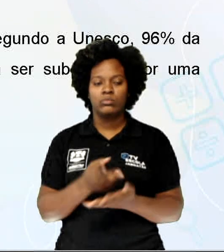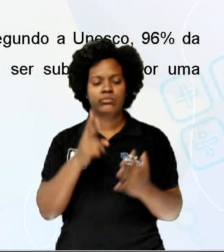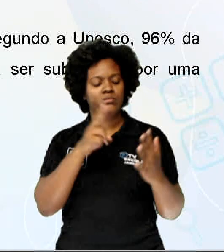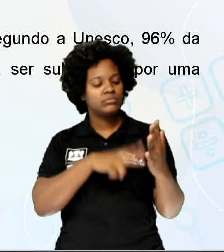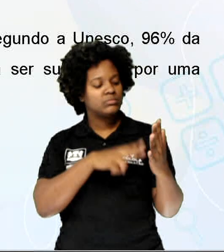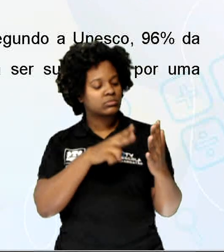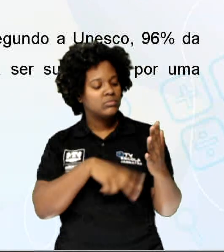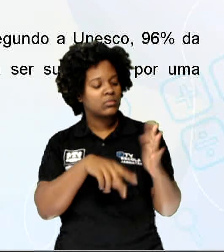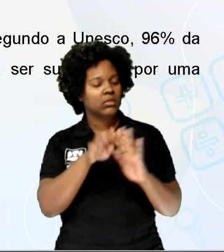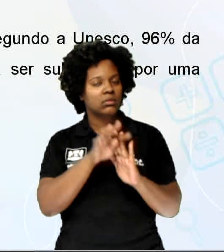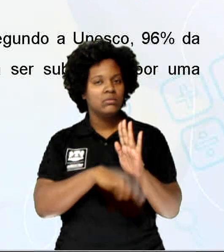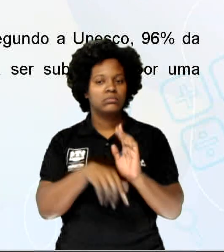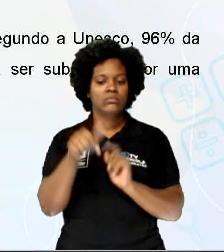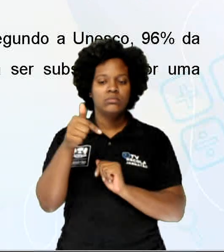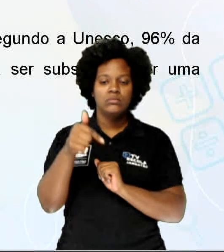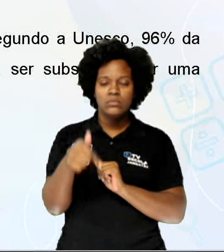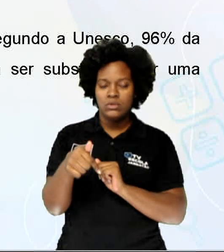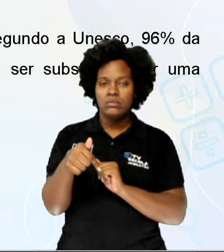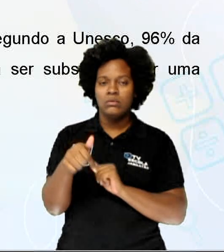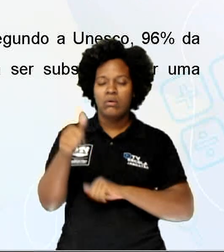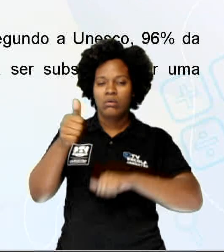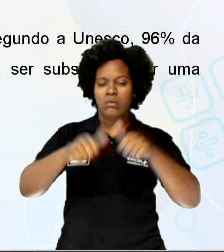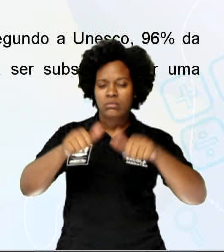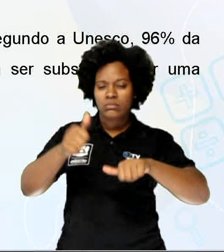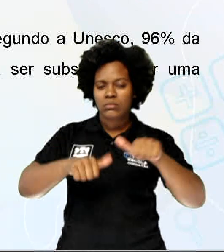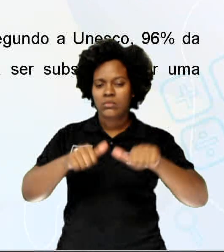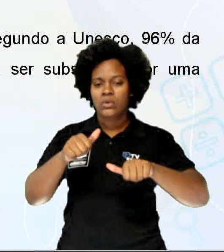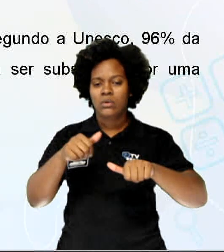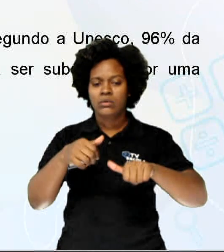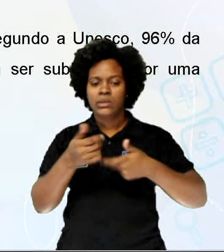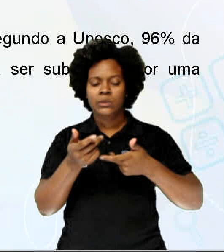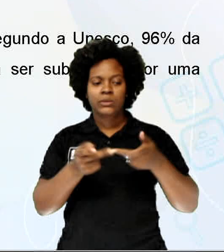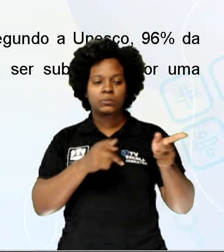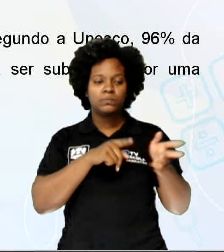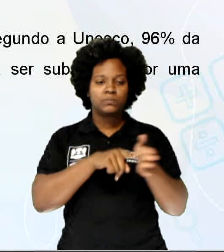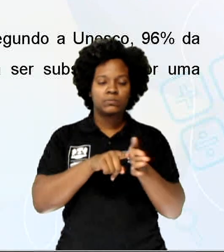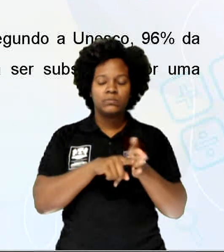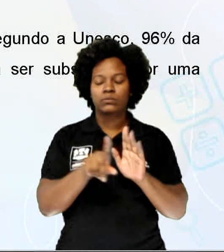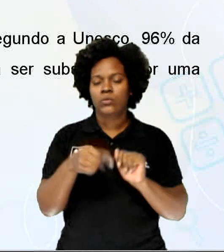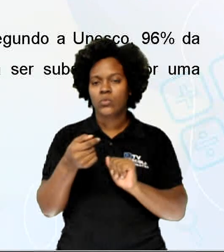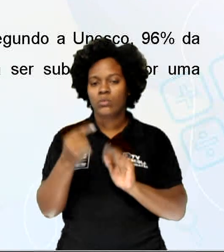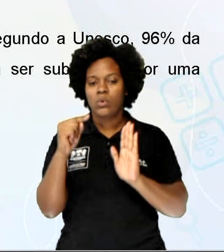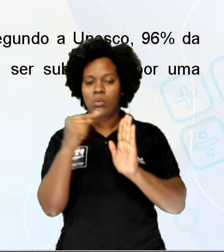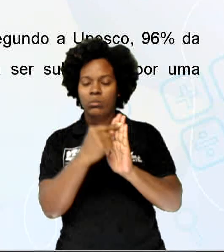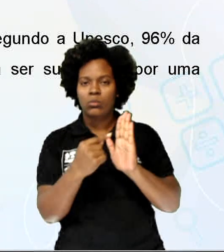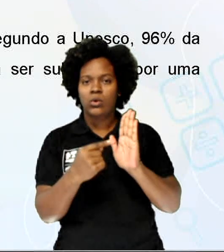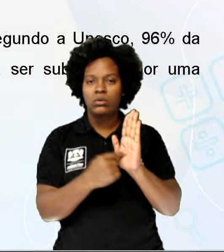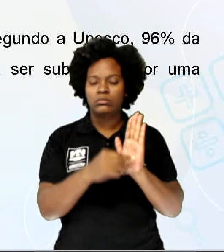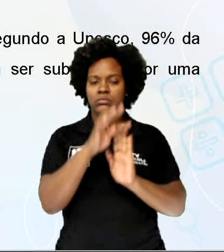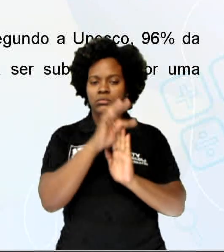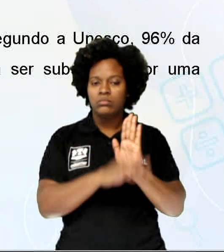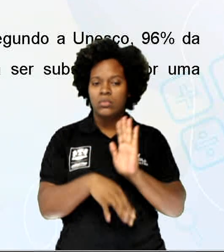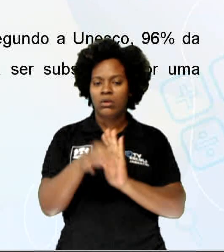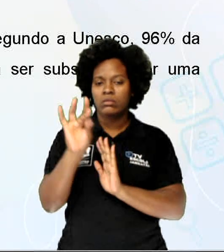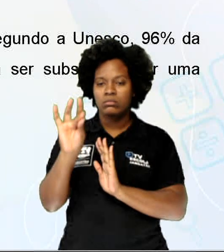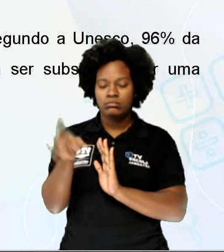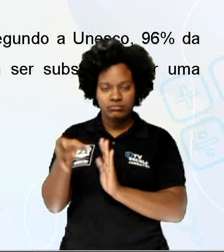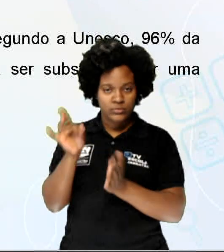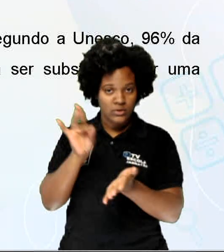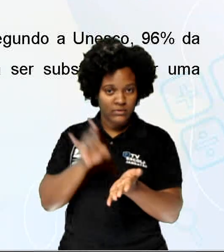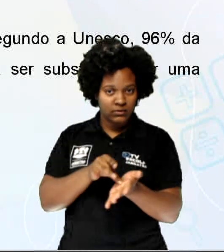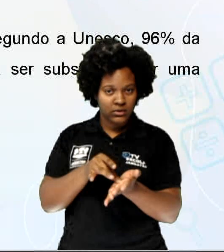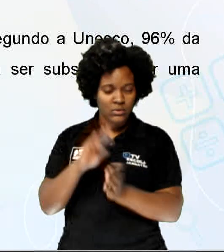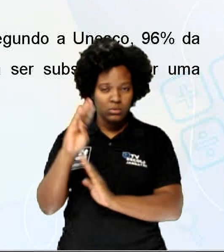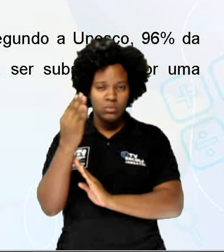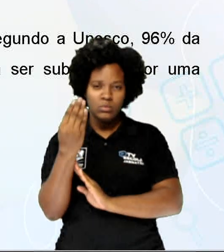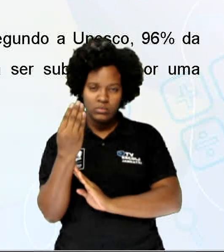texto 7, julgue as afirmativas sobre a pontuação empregada no referido texto como verdadeiras ou falsas.